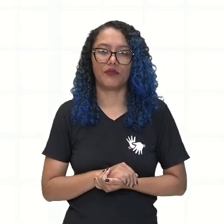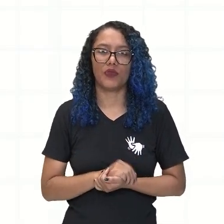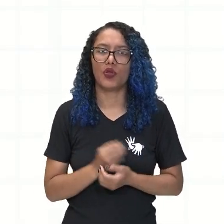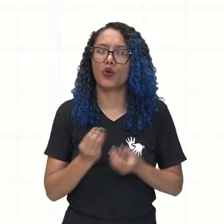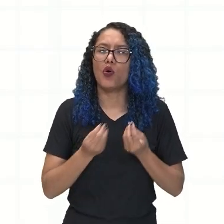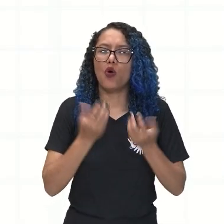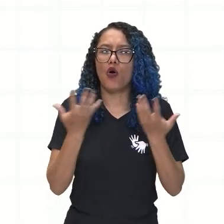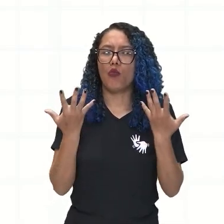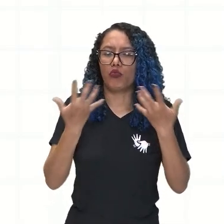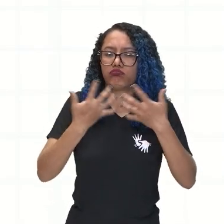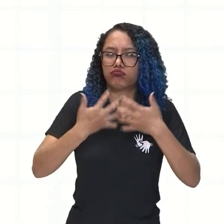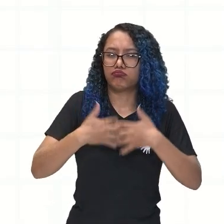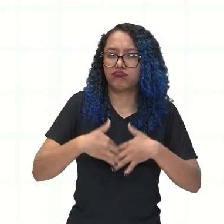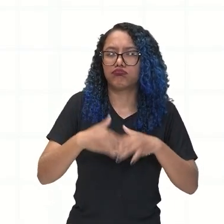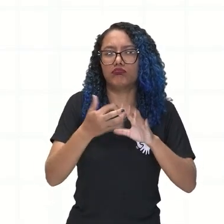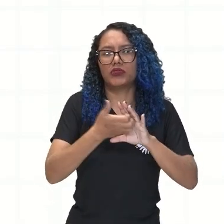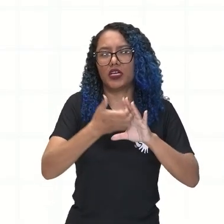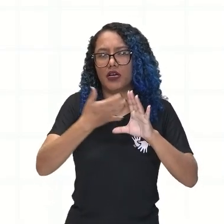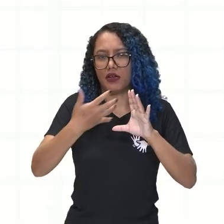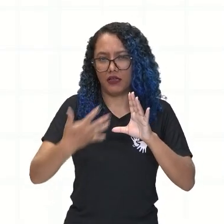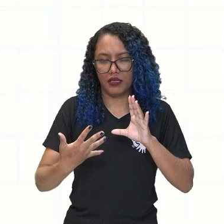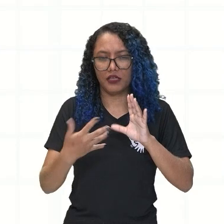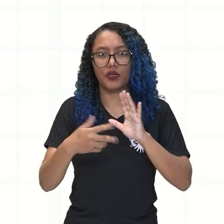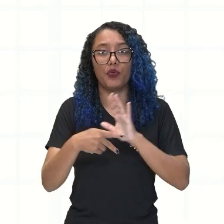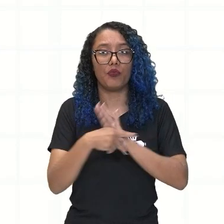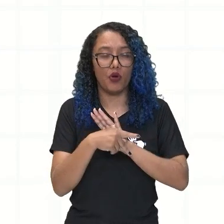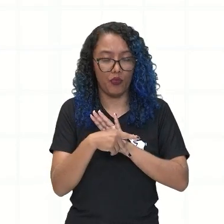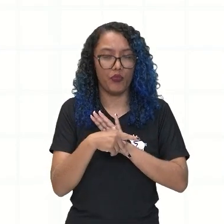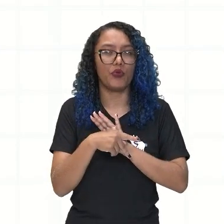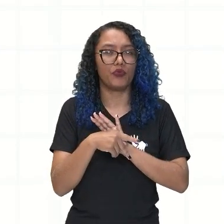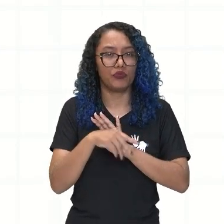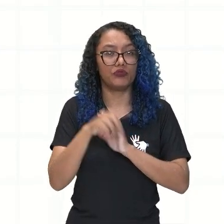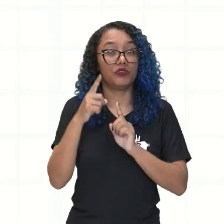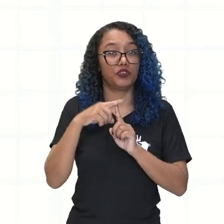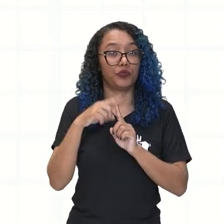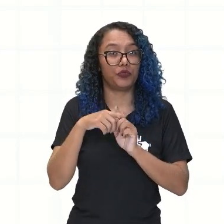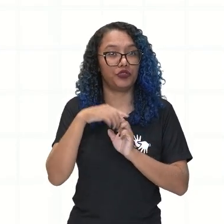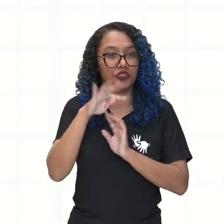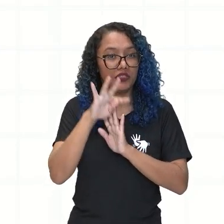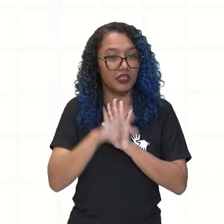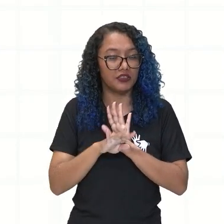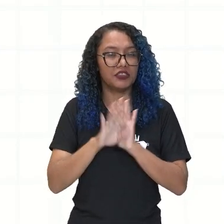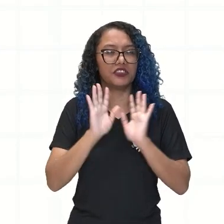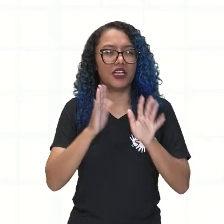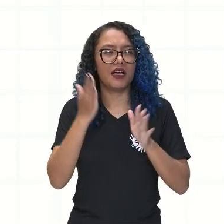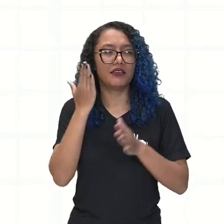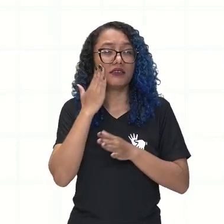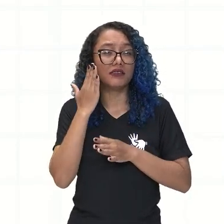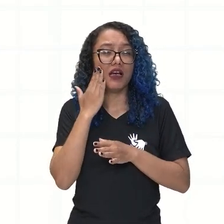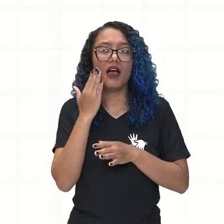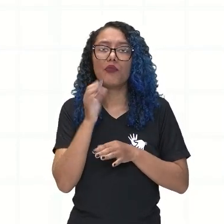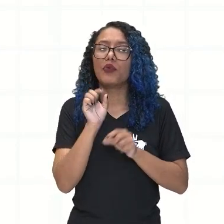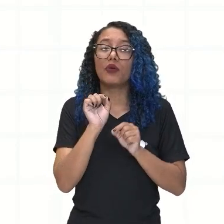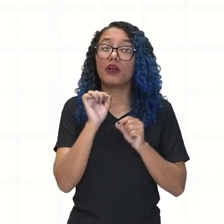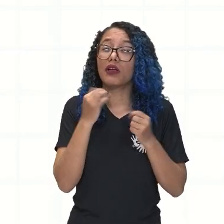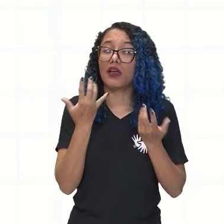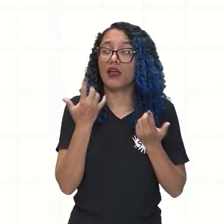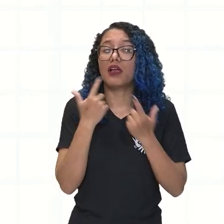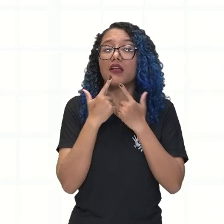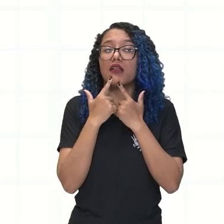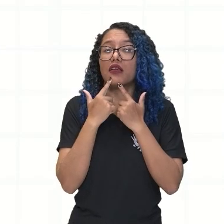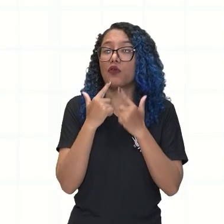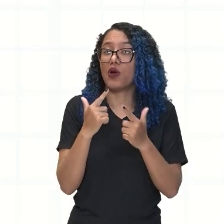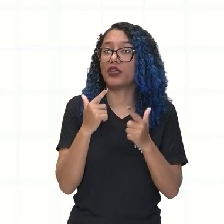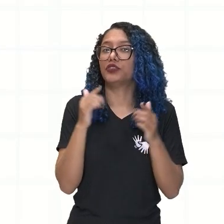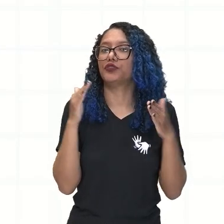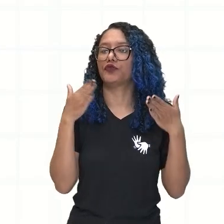como funciona, das características do texto de divulgação científica. Já sabemos aí que ele é uma linguagem objetiva,